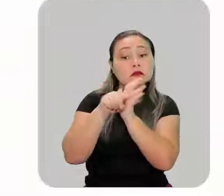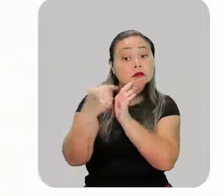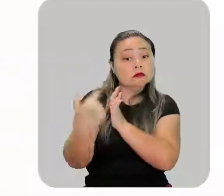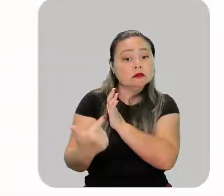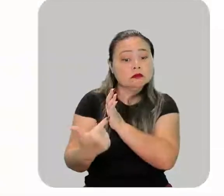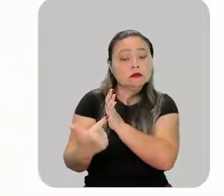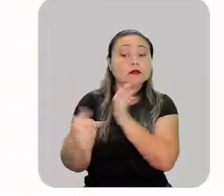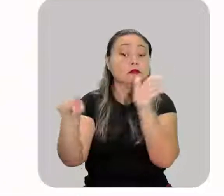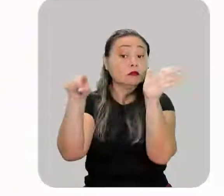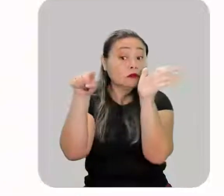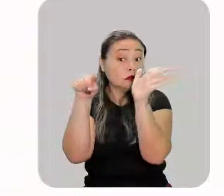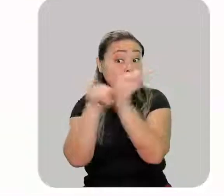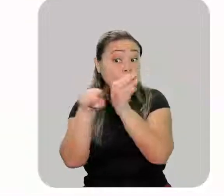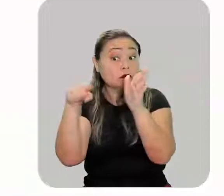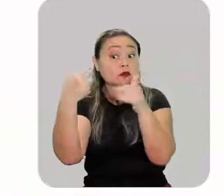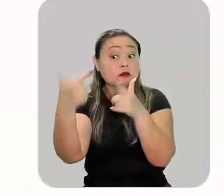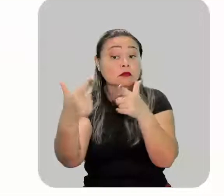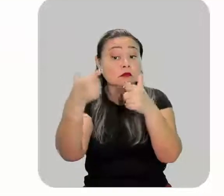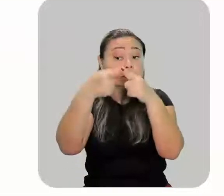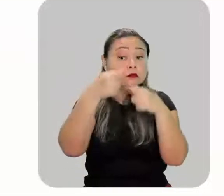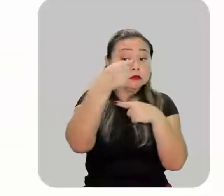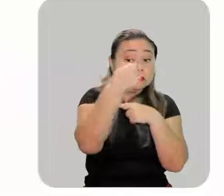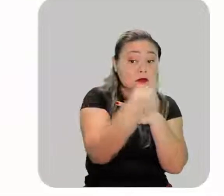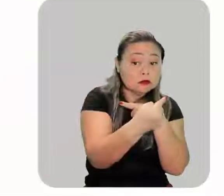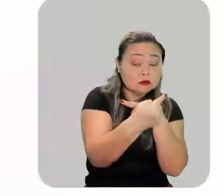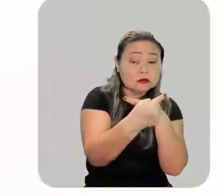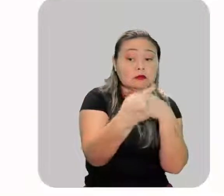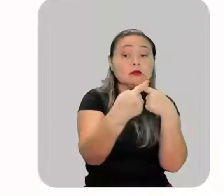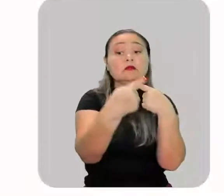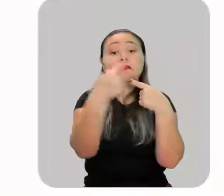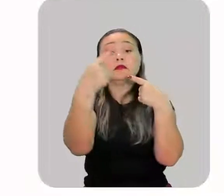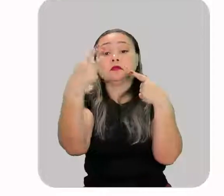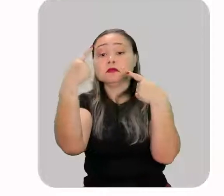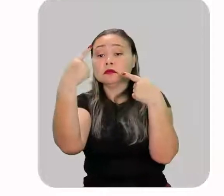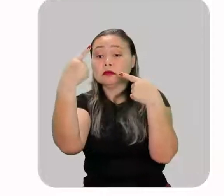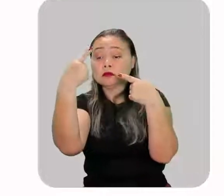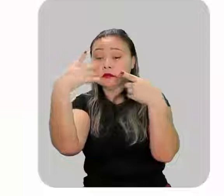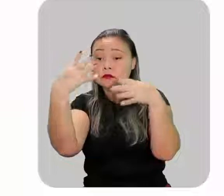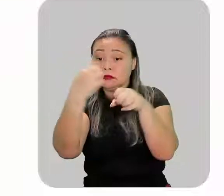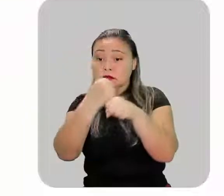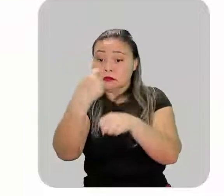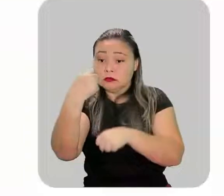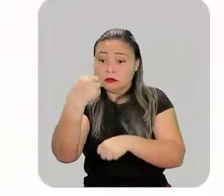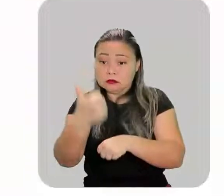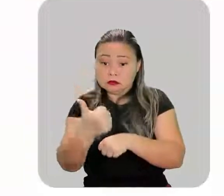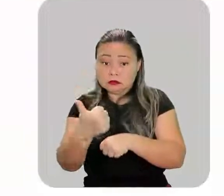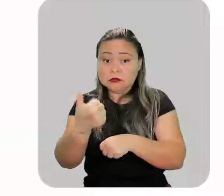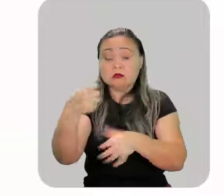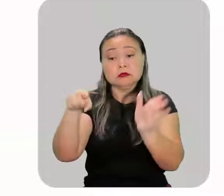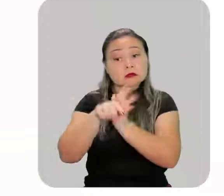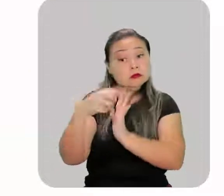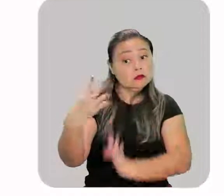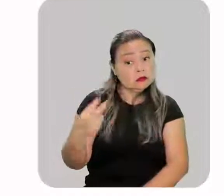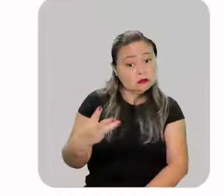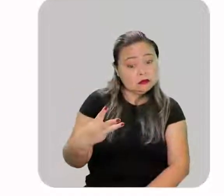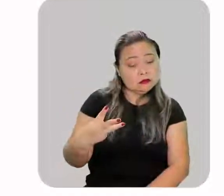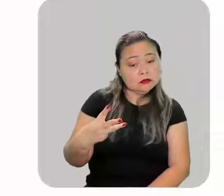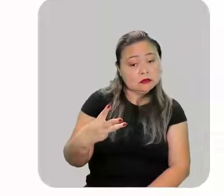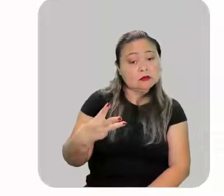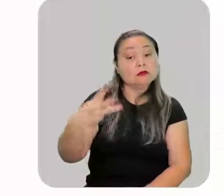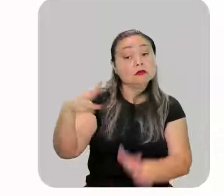2. Vamos lá. Menos 2 vezes 1? Fica menos 2. Menos 2 com menos 1? Menos 3. Menos